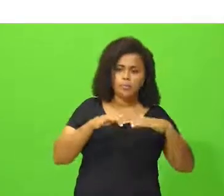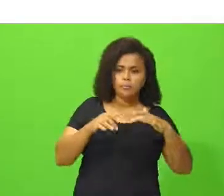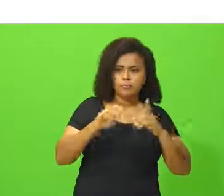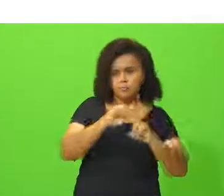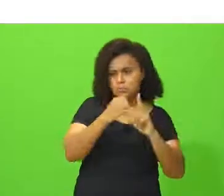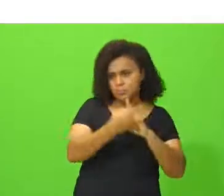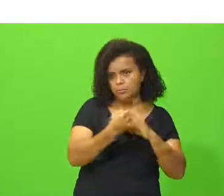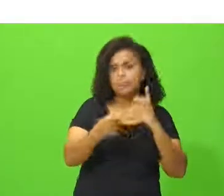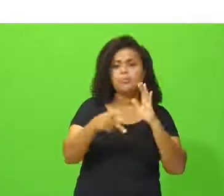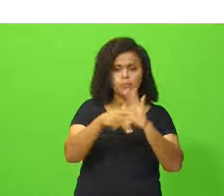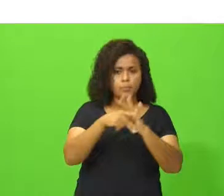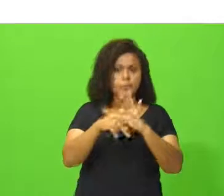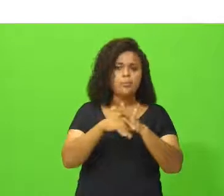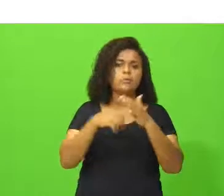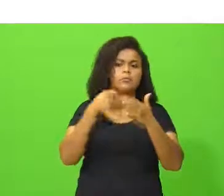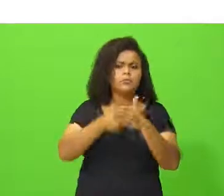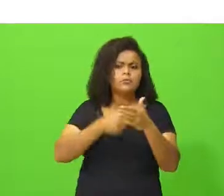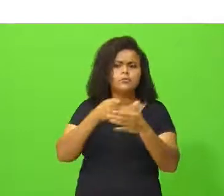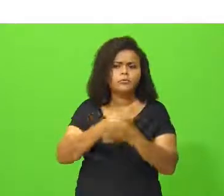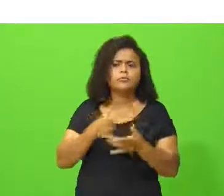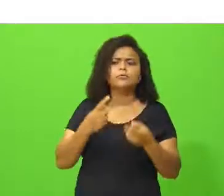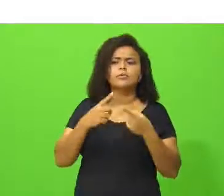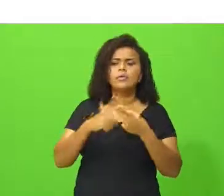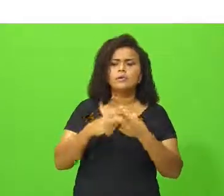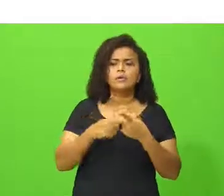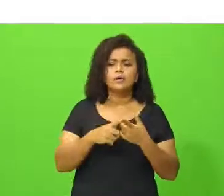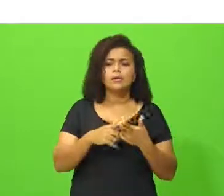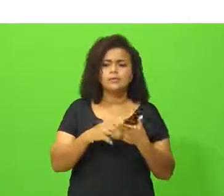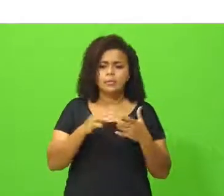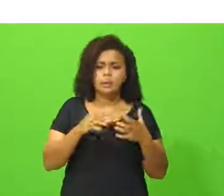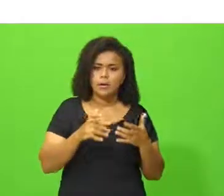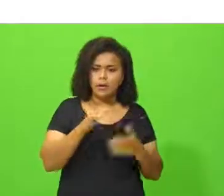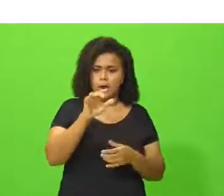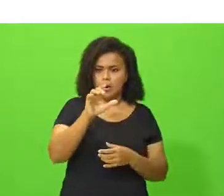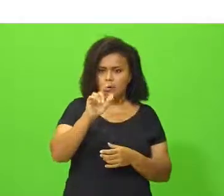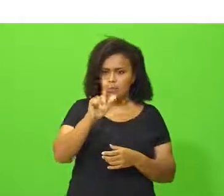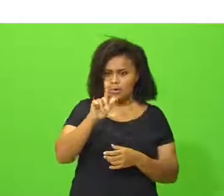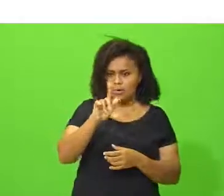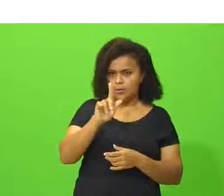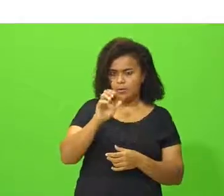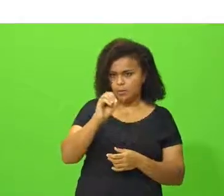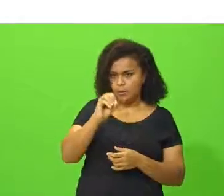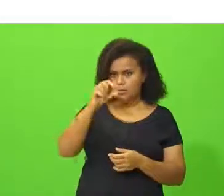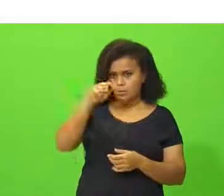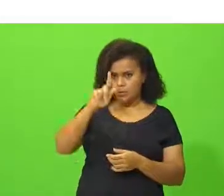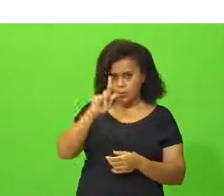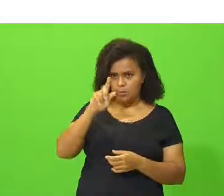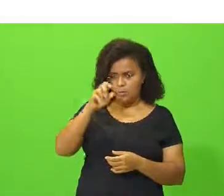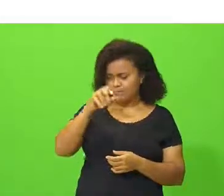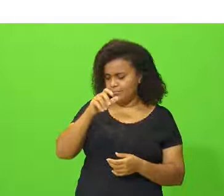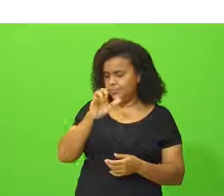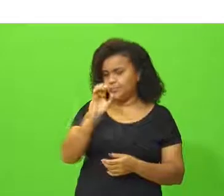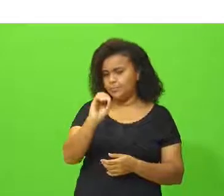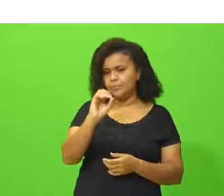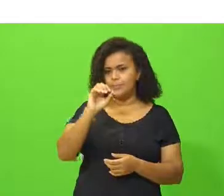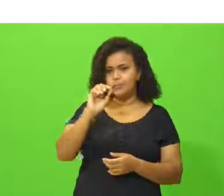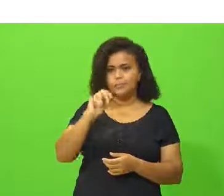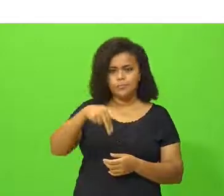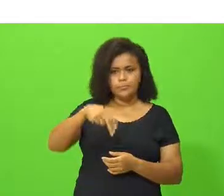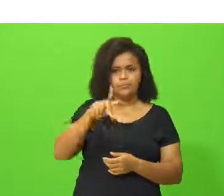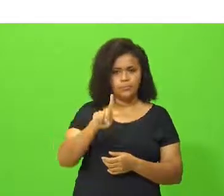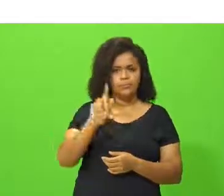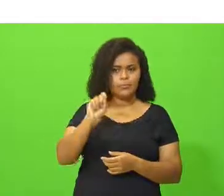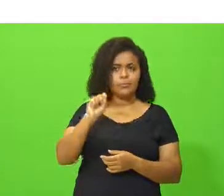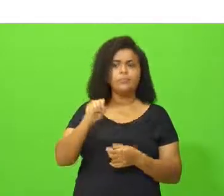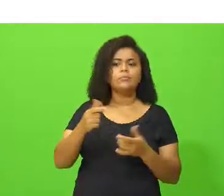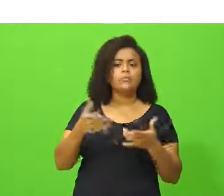sindicatos de categoria, mas algumas organizações não governamentais também vão contribuir para